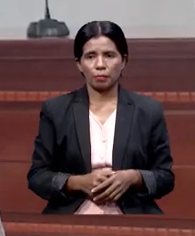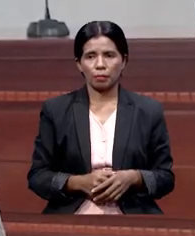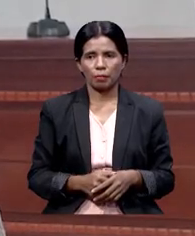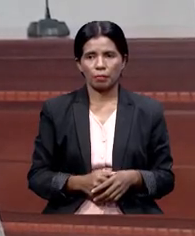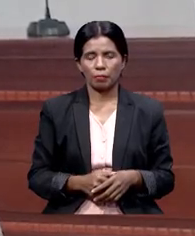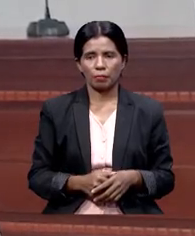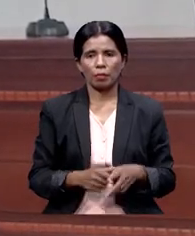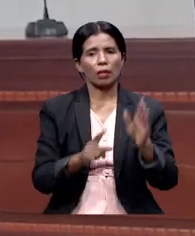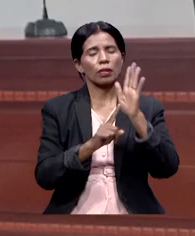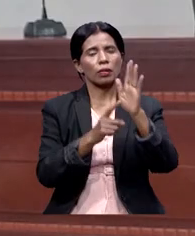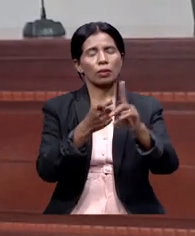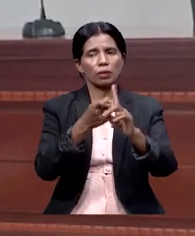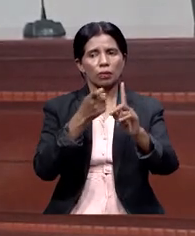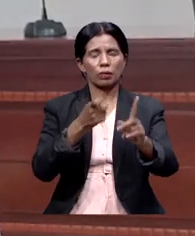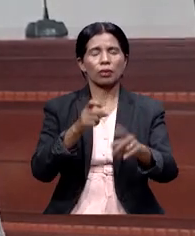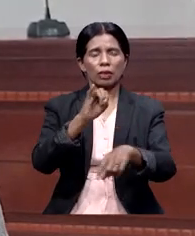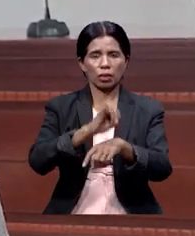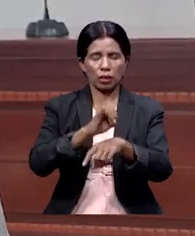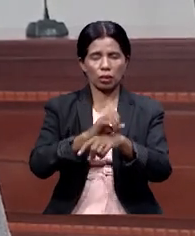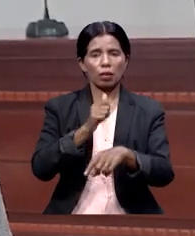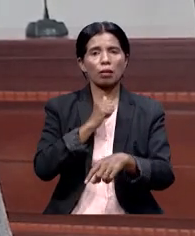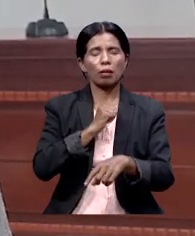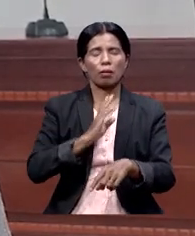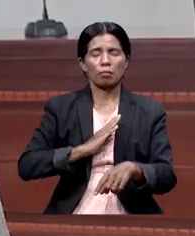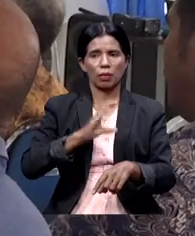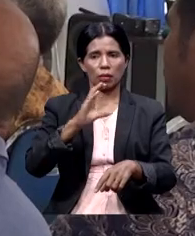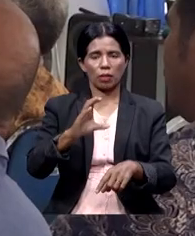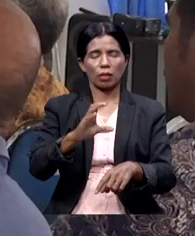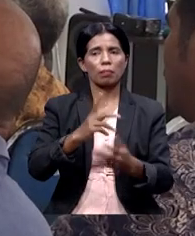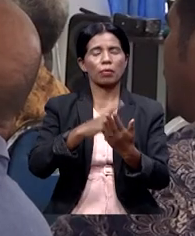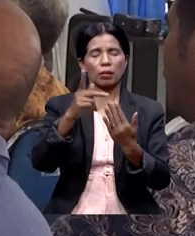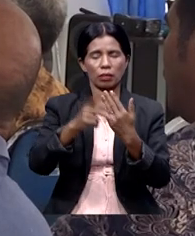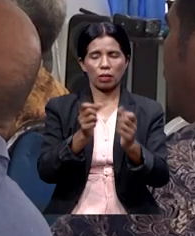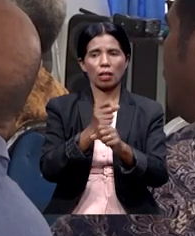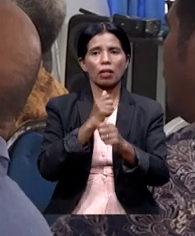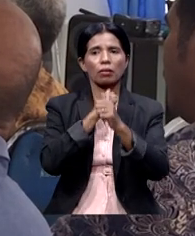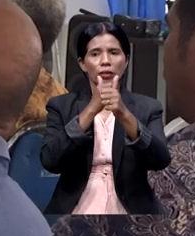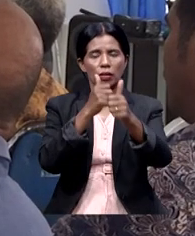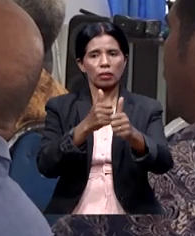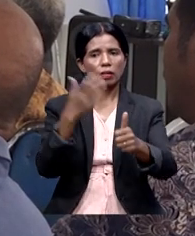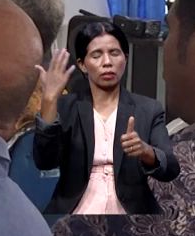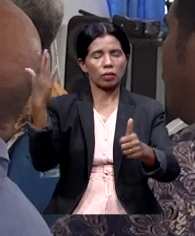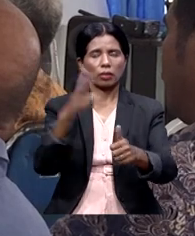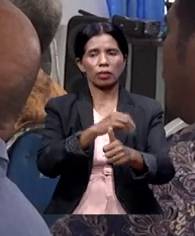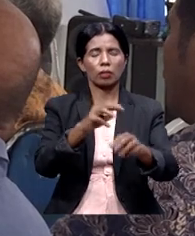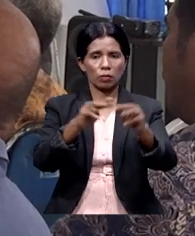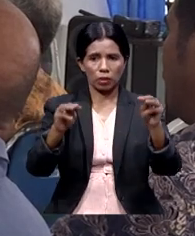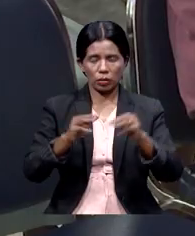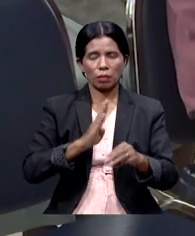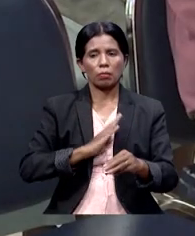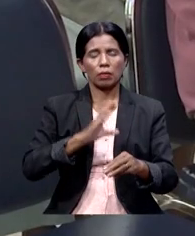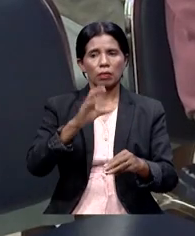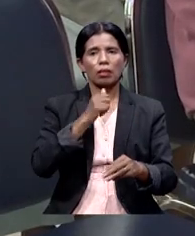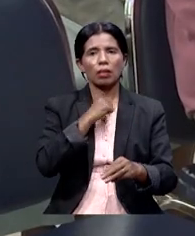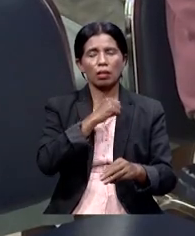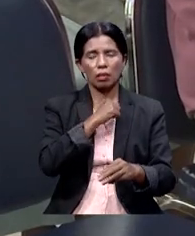Lia hirakne hatu si vigário geral diocese Baucau, Padre Alípio Guzmão, ia programa Advocacia Integrada, ia salão apuramento município Baucau, Padre